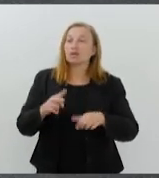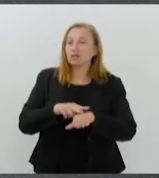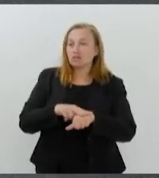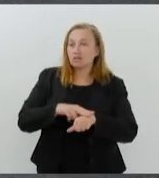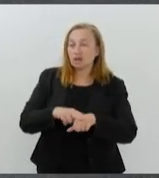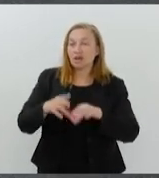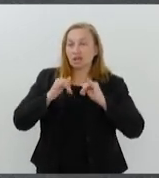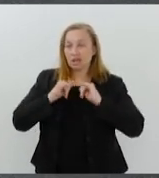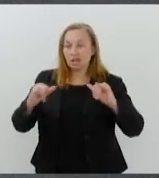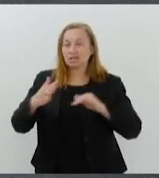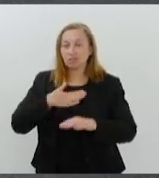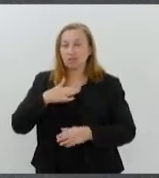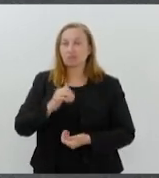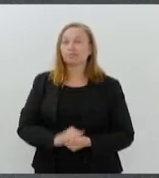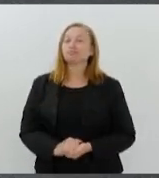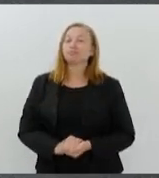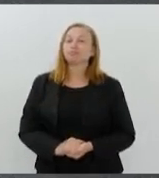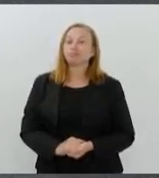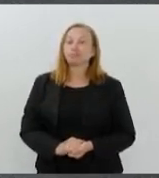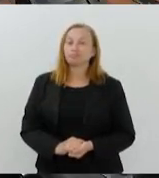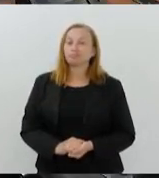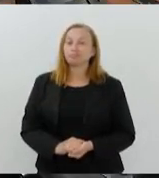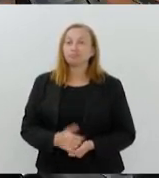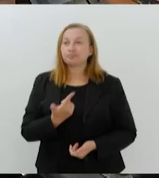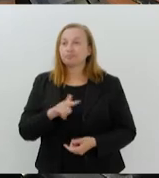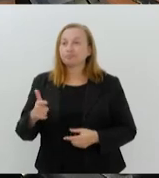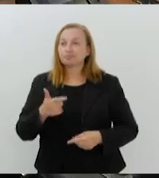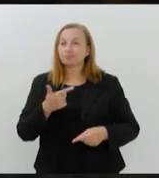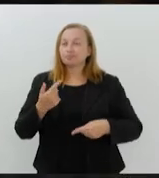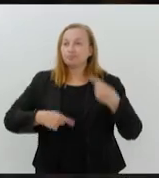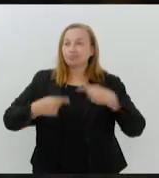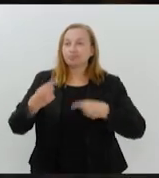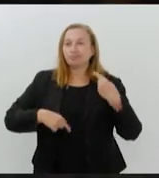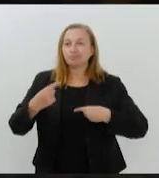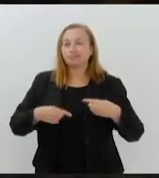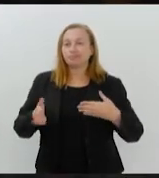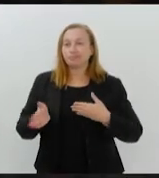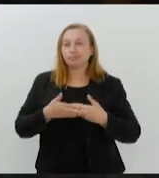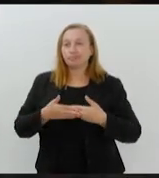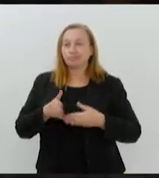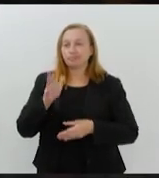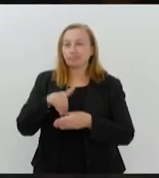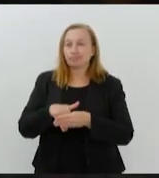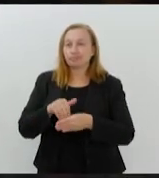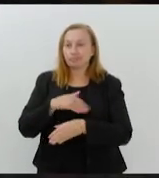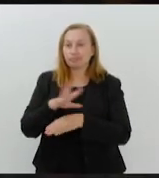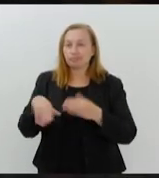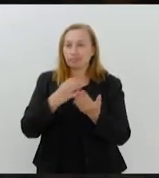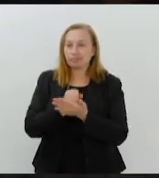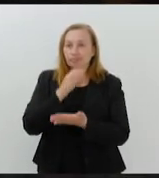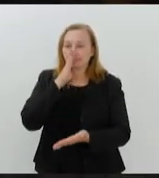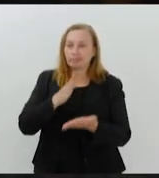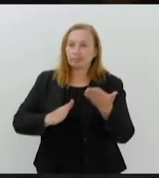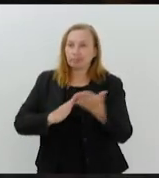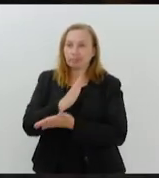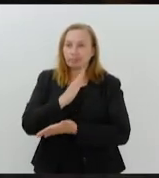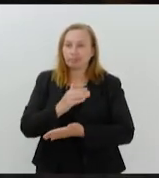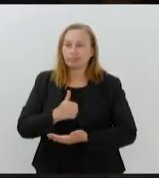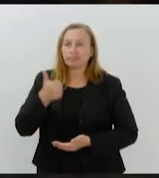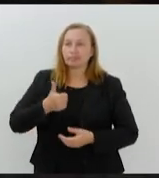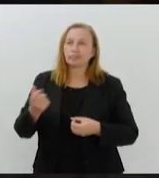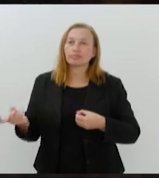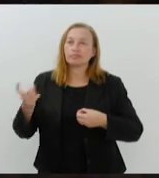minha declaração. Não havendo mais quem queira discutir, encerrada a discussão e votação. Os senhores que aprovam permaneçam como estão,